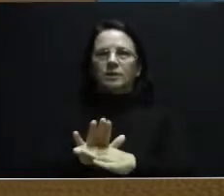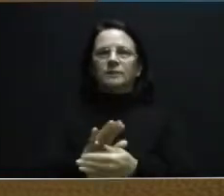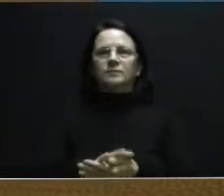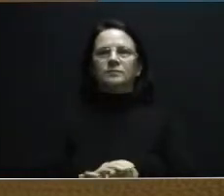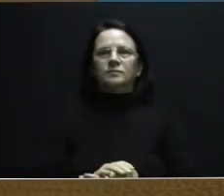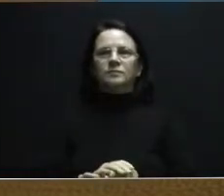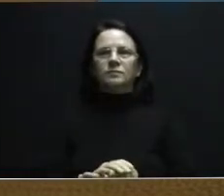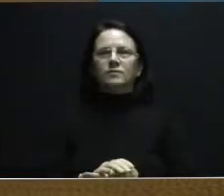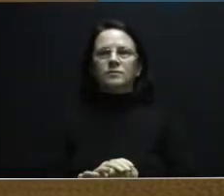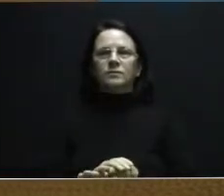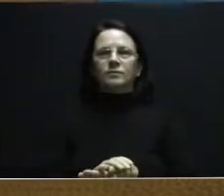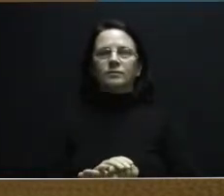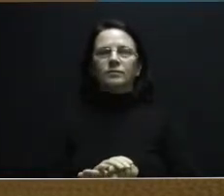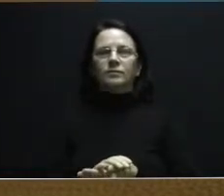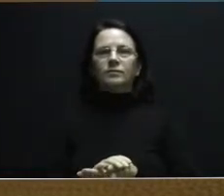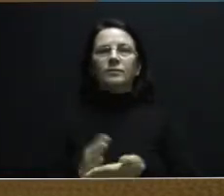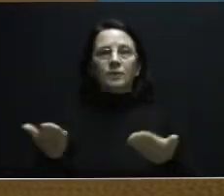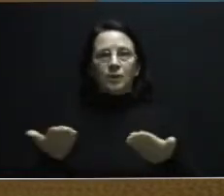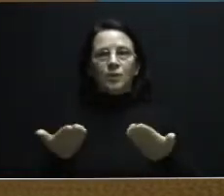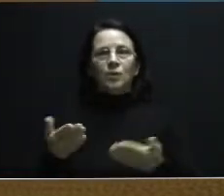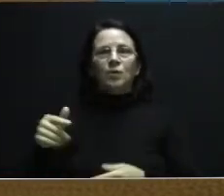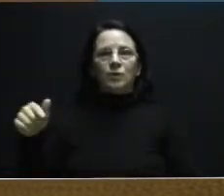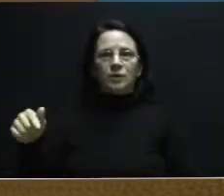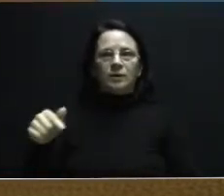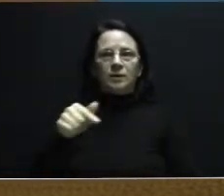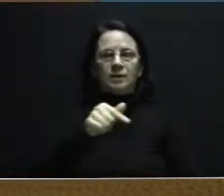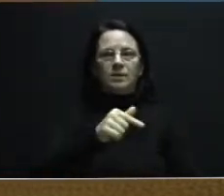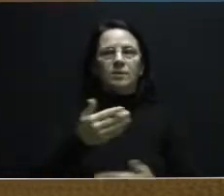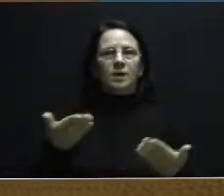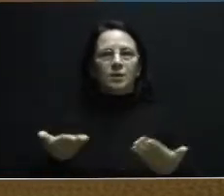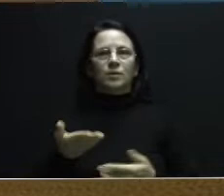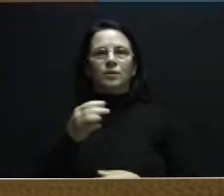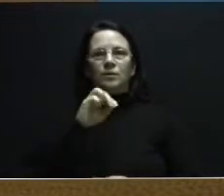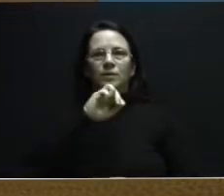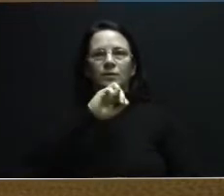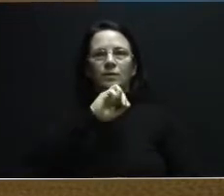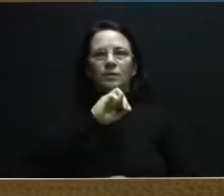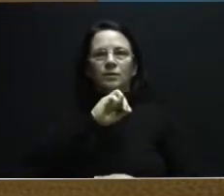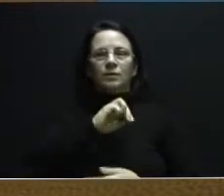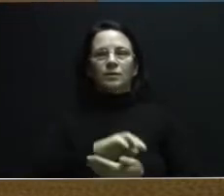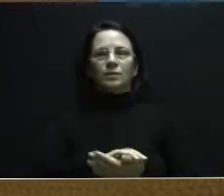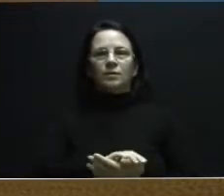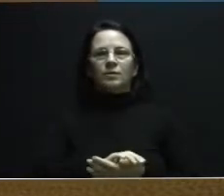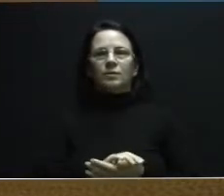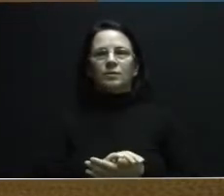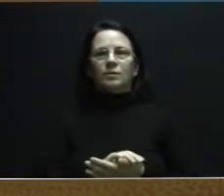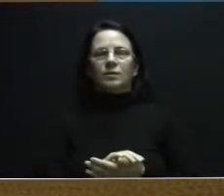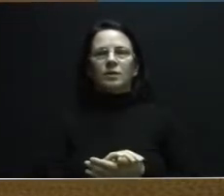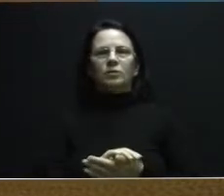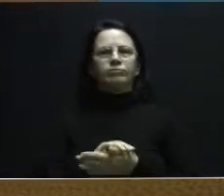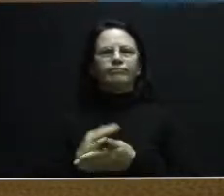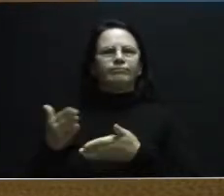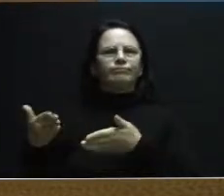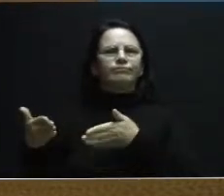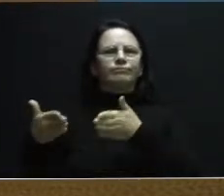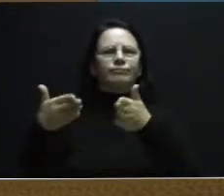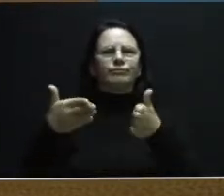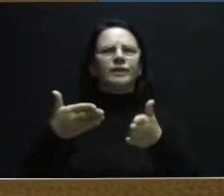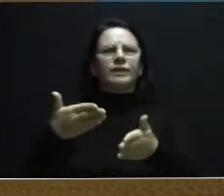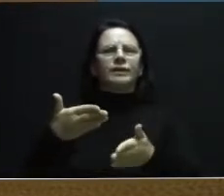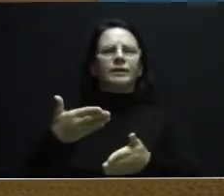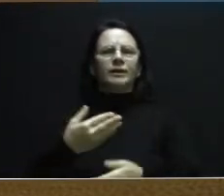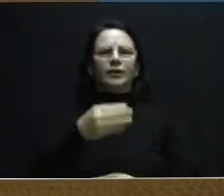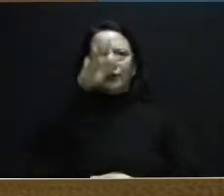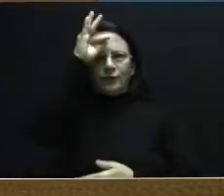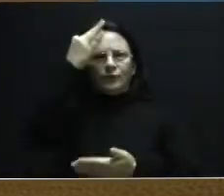outra forma, nessa sessão solene, o orador oficial escolhido é aquele em sua caminhada de fé, semeia